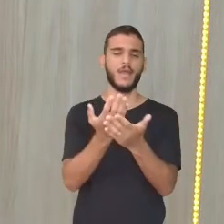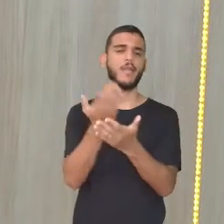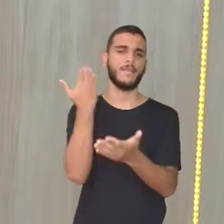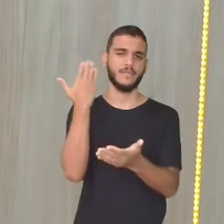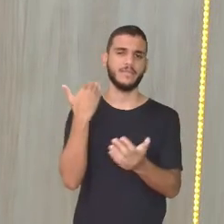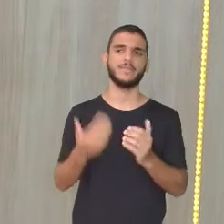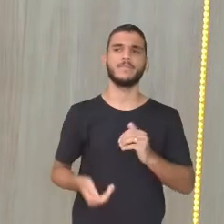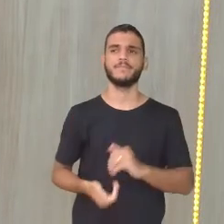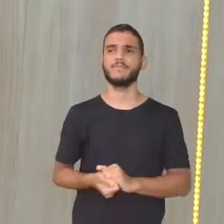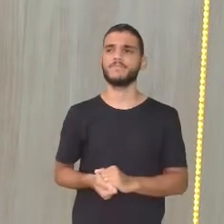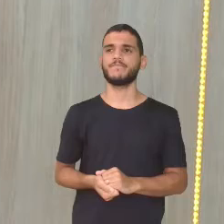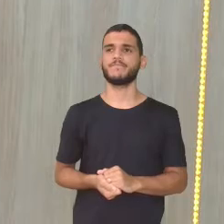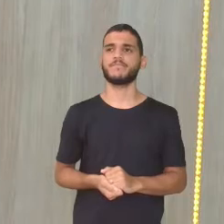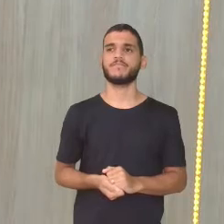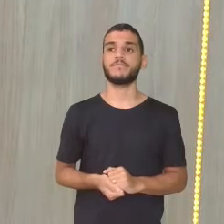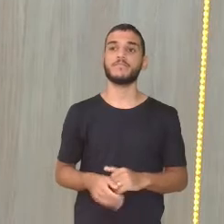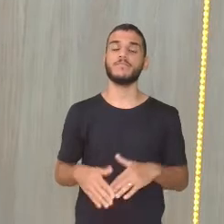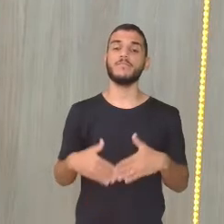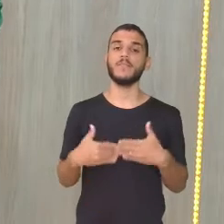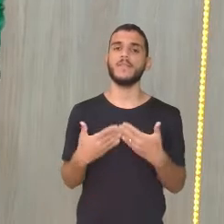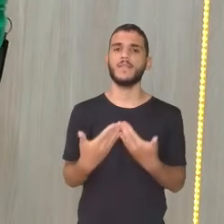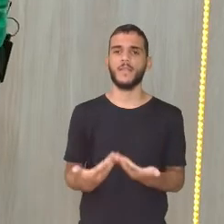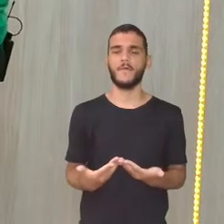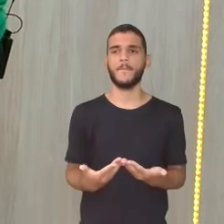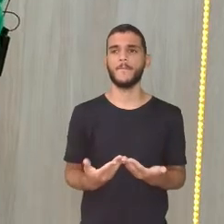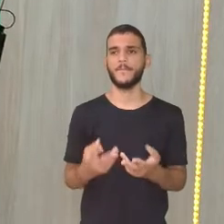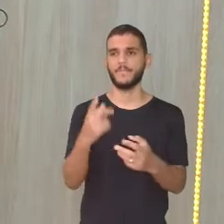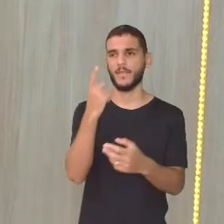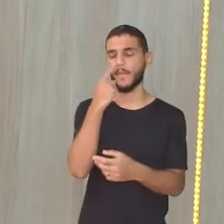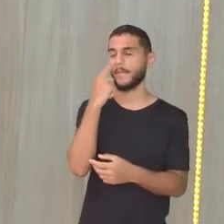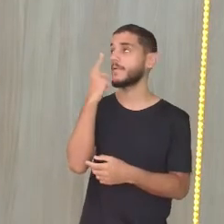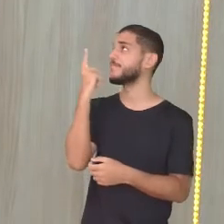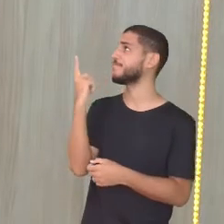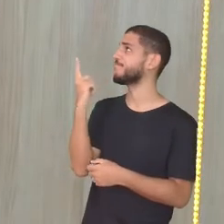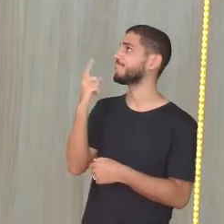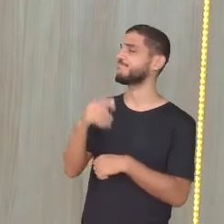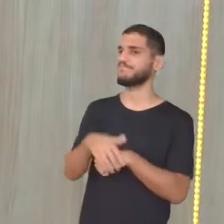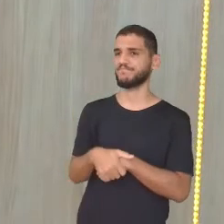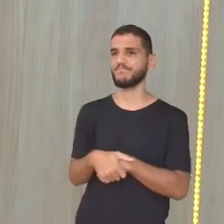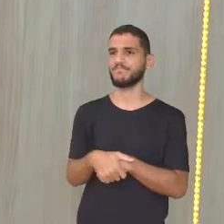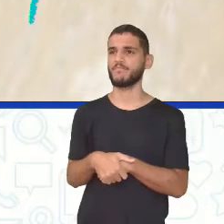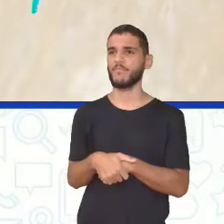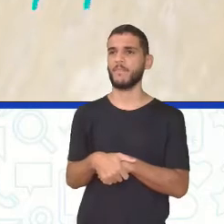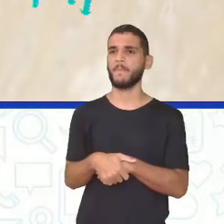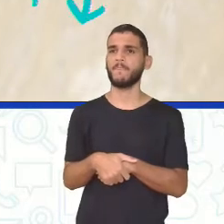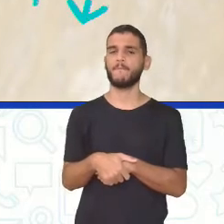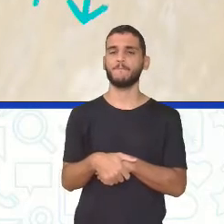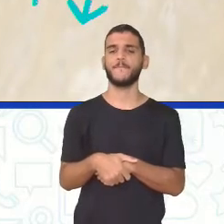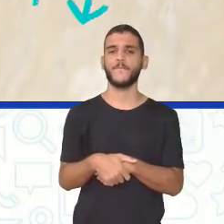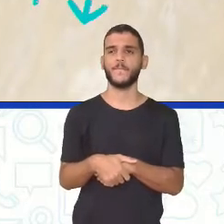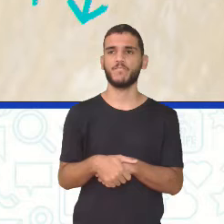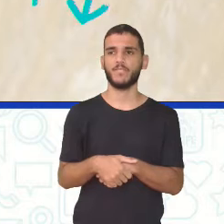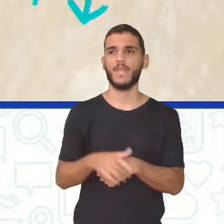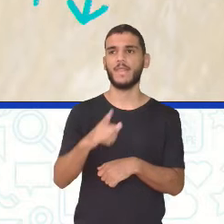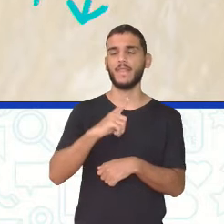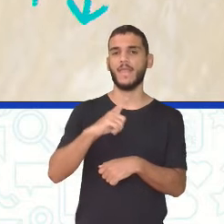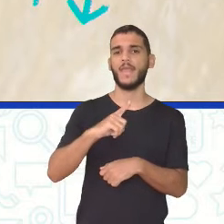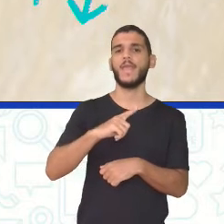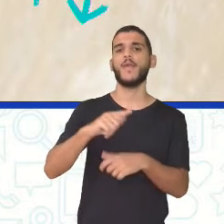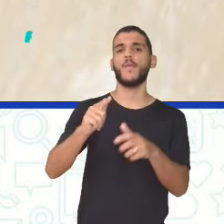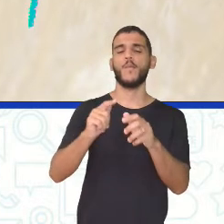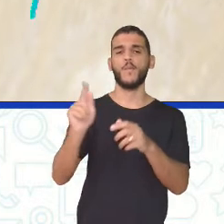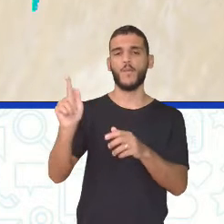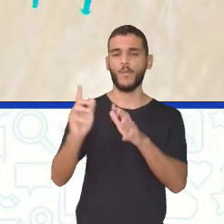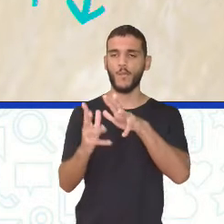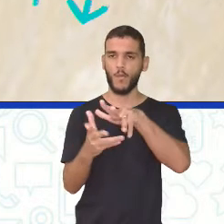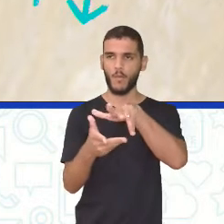ó, a escala global, ela vai ser dividida, né, ou a escala geográfica, ela vai ser dividida em global,